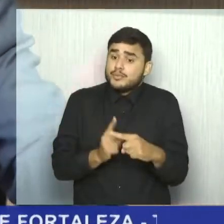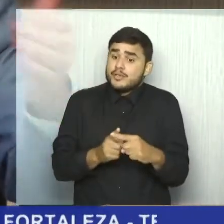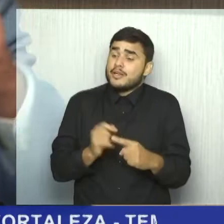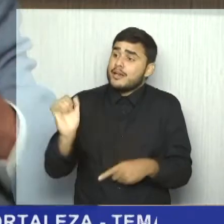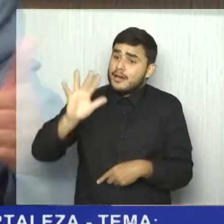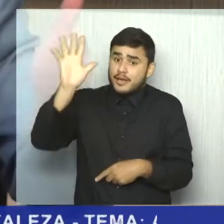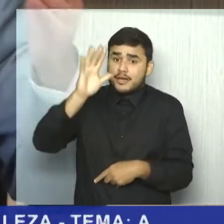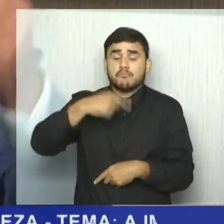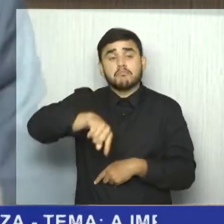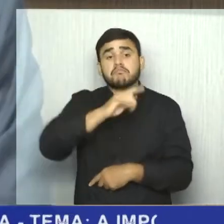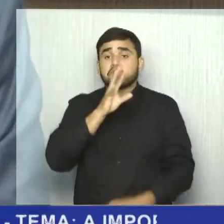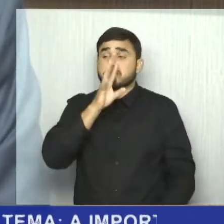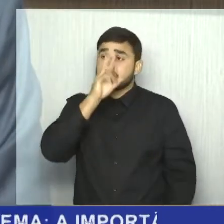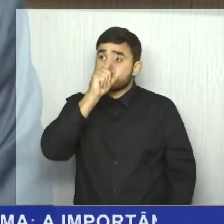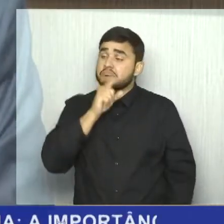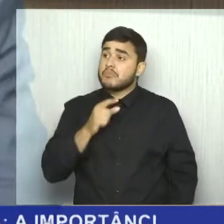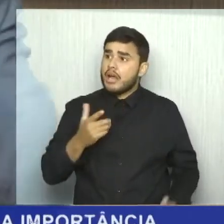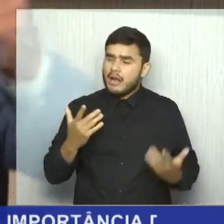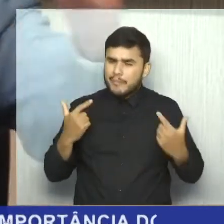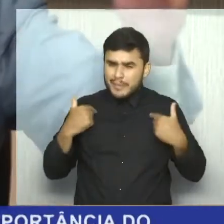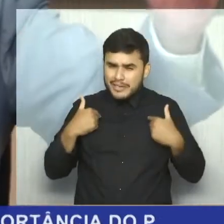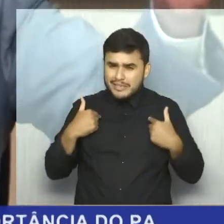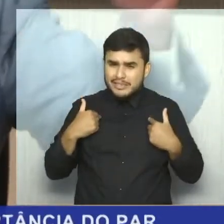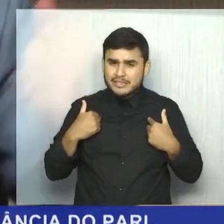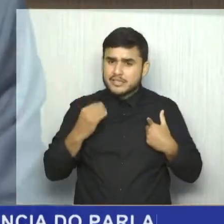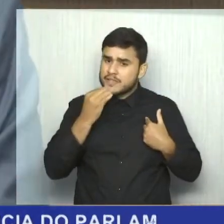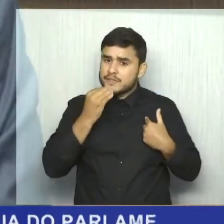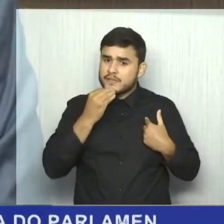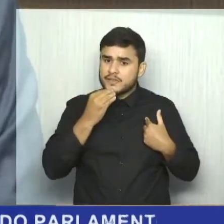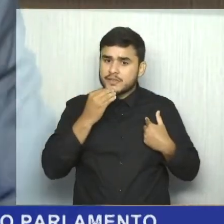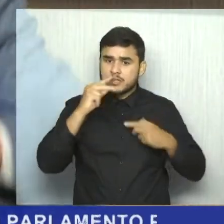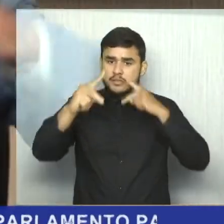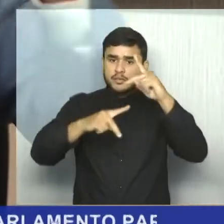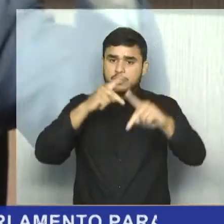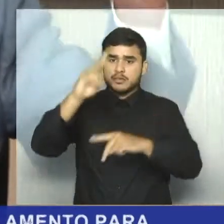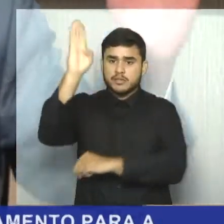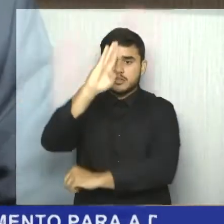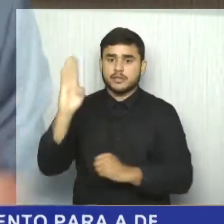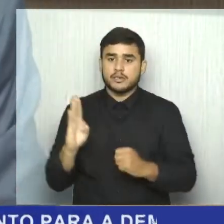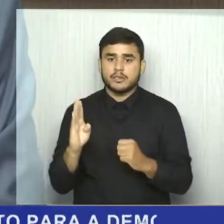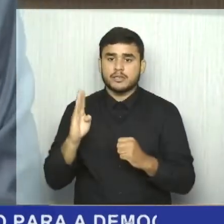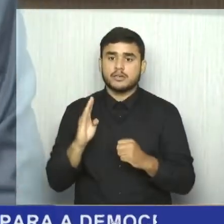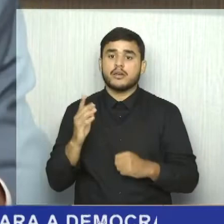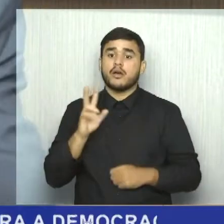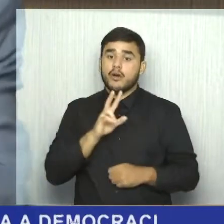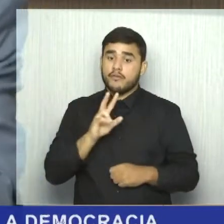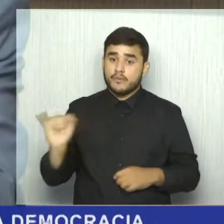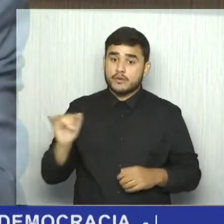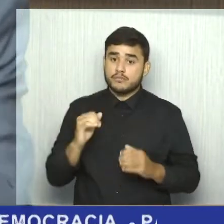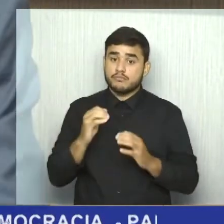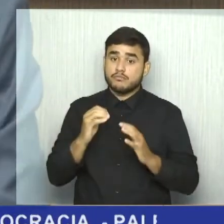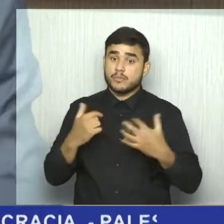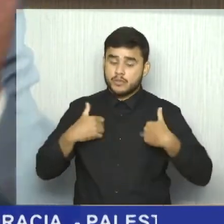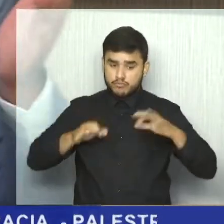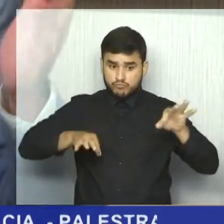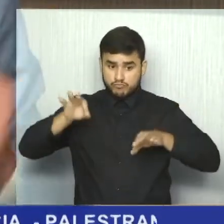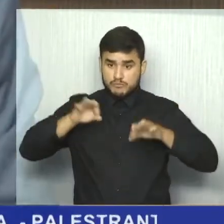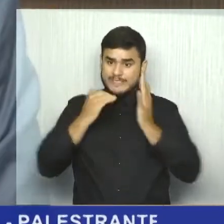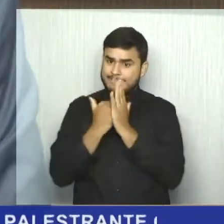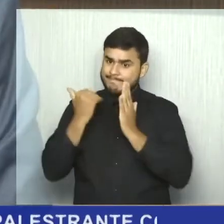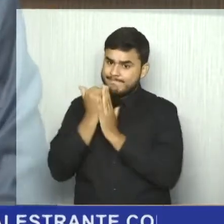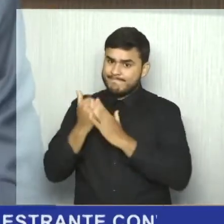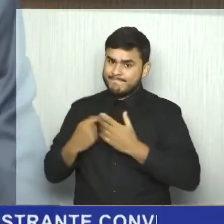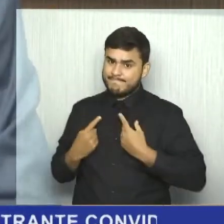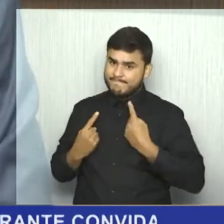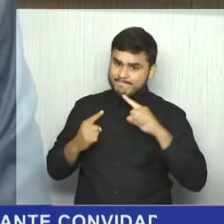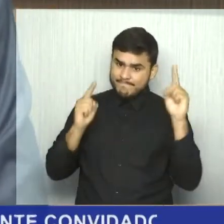mundo aceitando passivamente. Né? Eu não sei não o que está acontecendo com a nação brasileira. Ou vem aí uma grande explosão que eu quero organizar, ou nós estamos